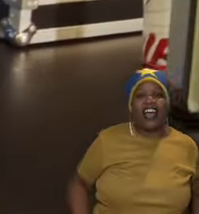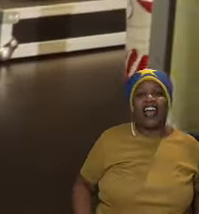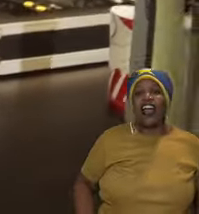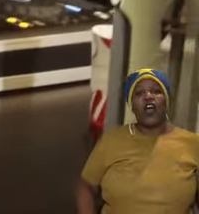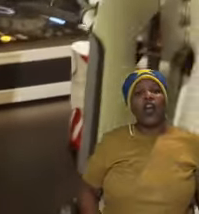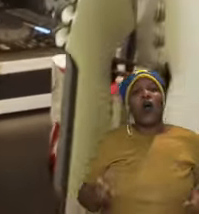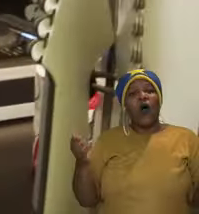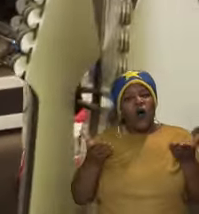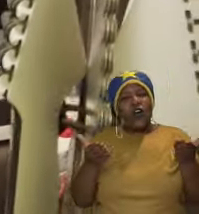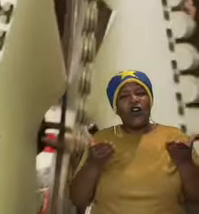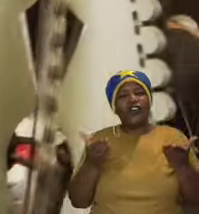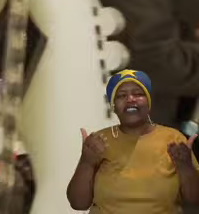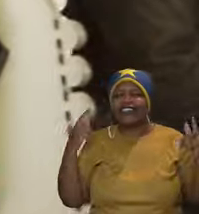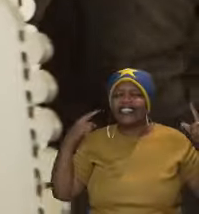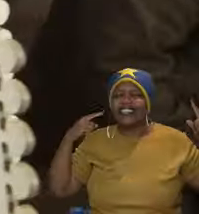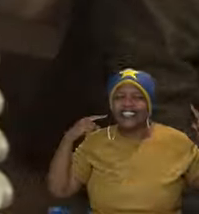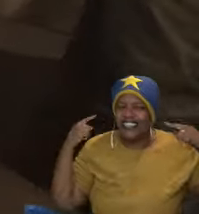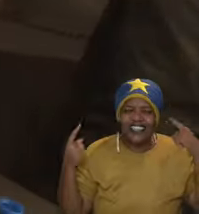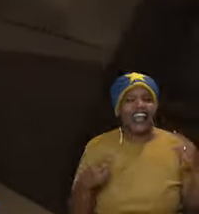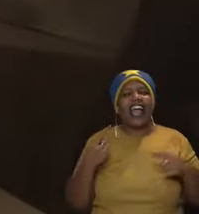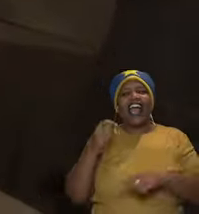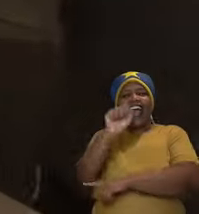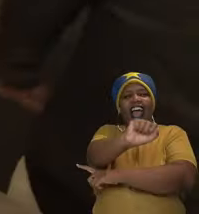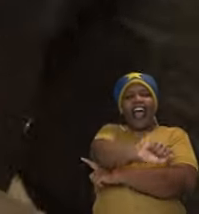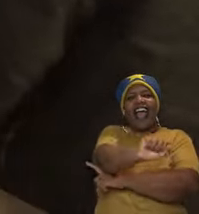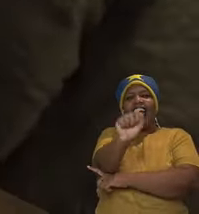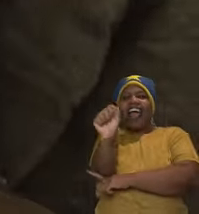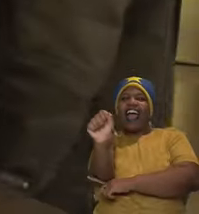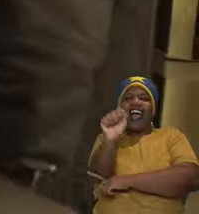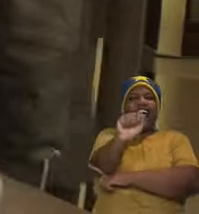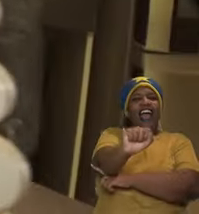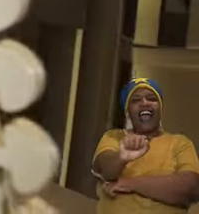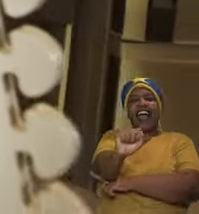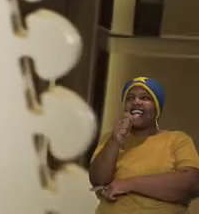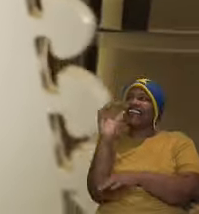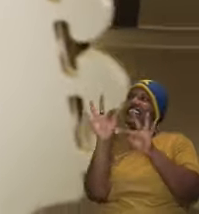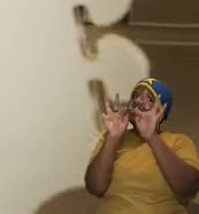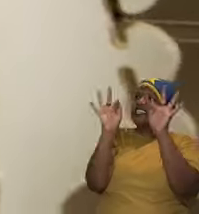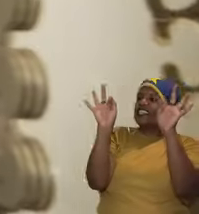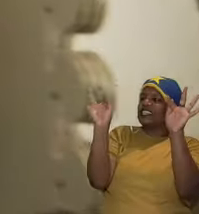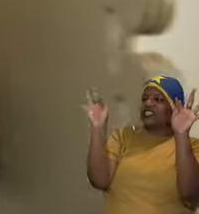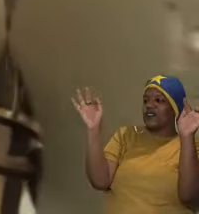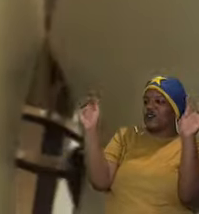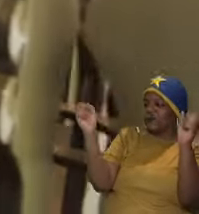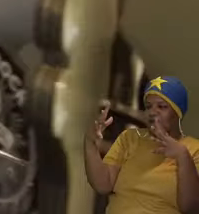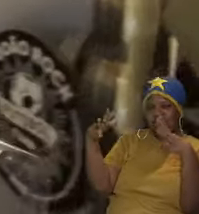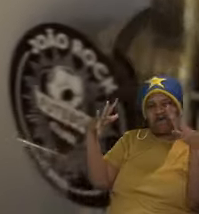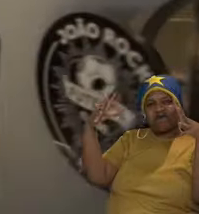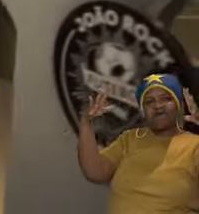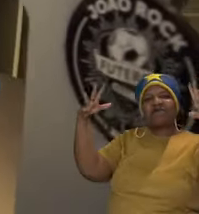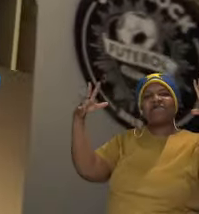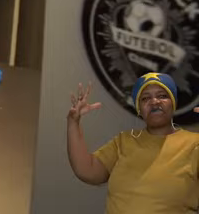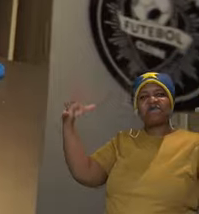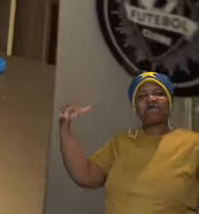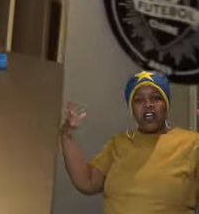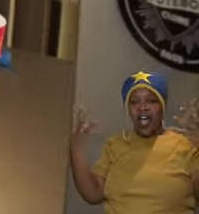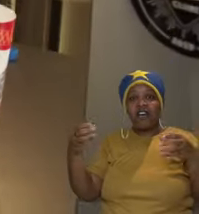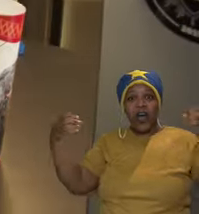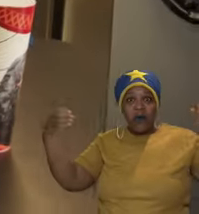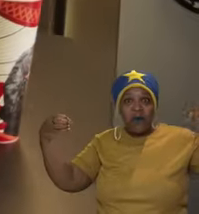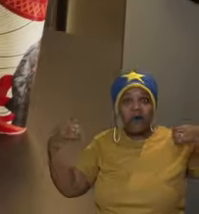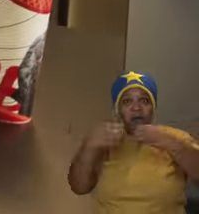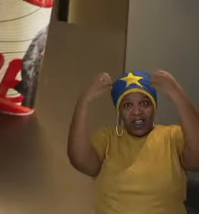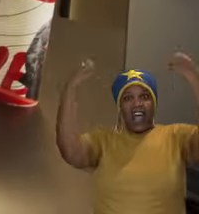Hoje o pai tá lunático. Bota o carro na sombra e faz desse momento simples fantástico. Silêncio pro brinde, porra. Hoje